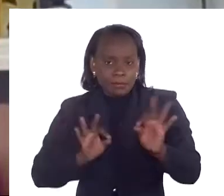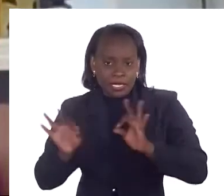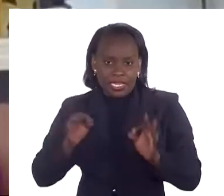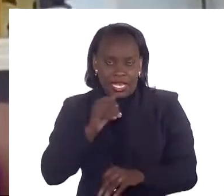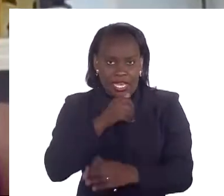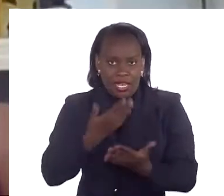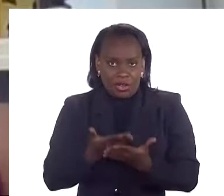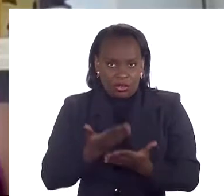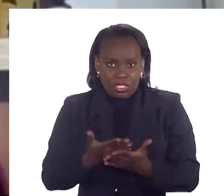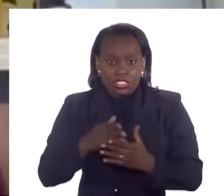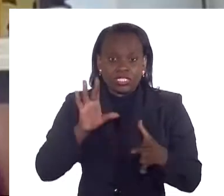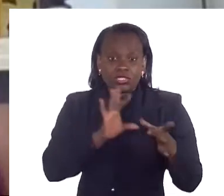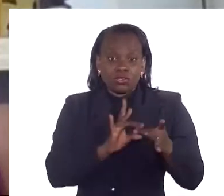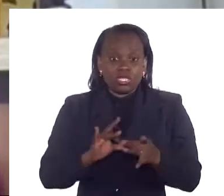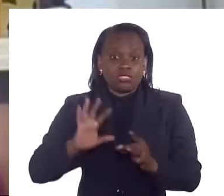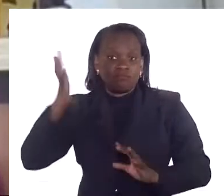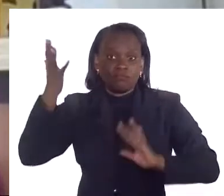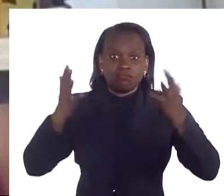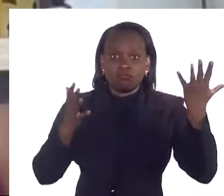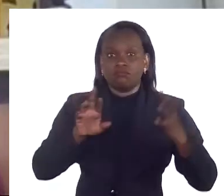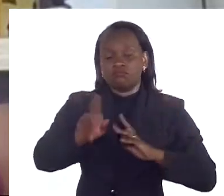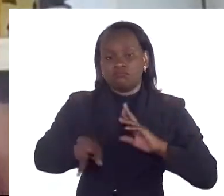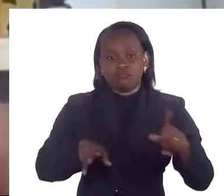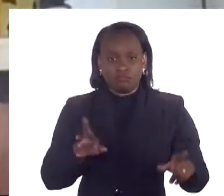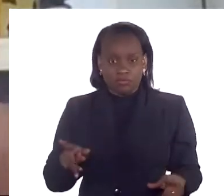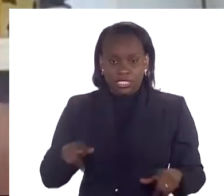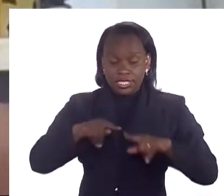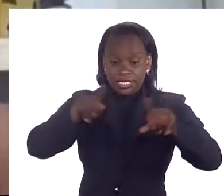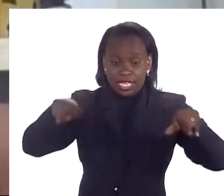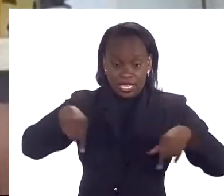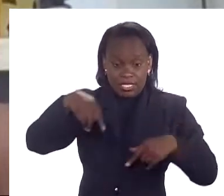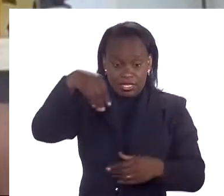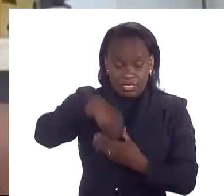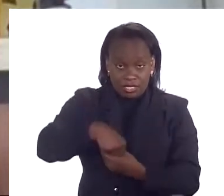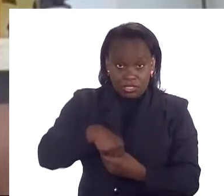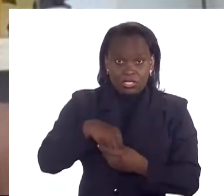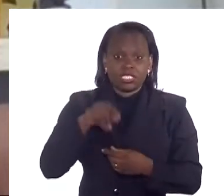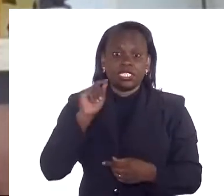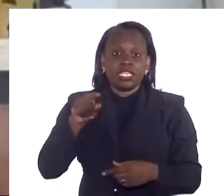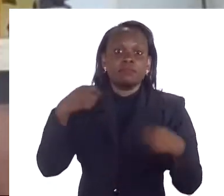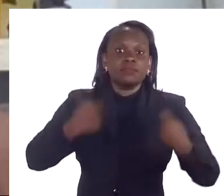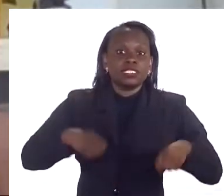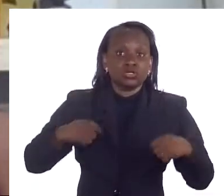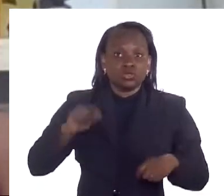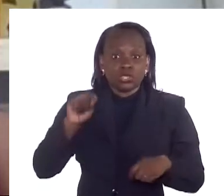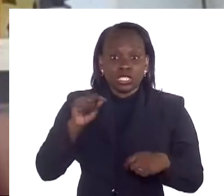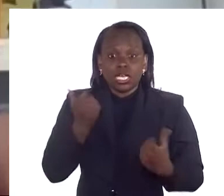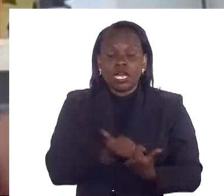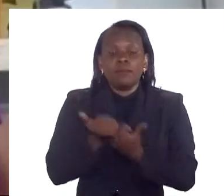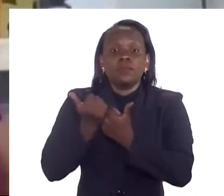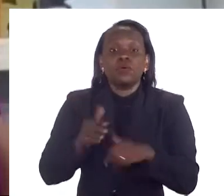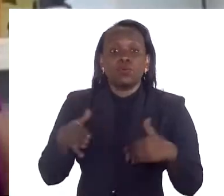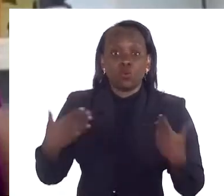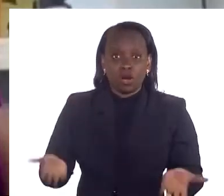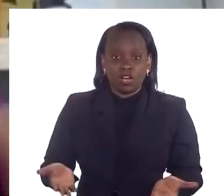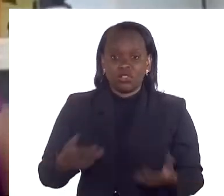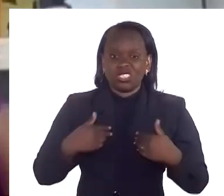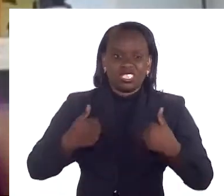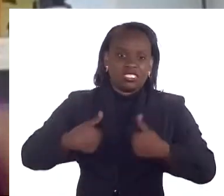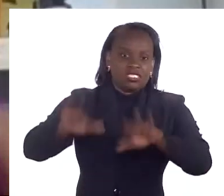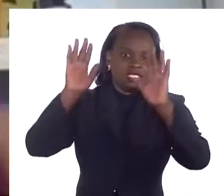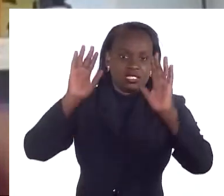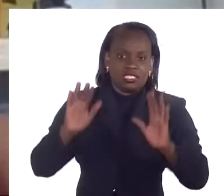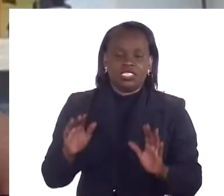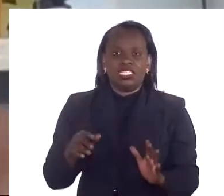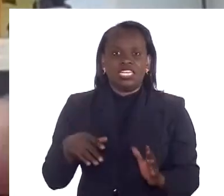aulas dentro do contexto da diversidade, né? Ver quem está dentro da sala de aula, quais são as necessidades e os suportes, né? Não